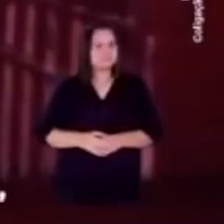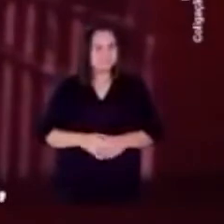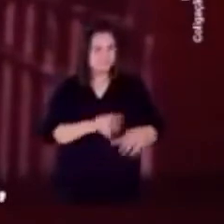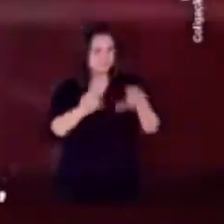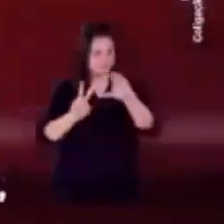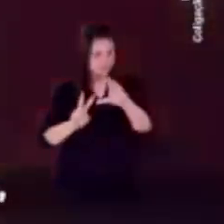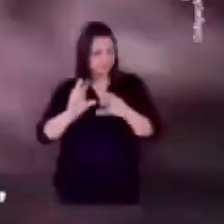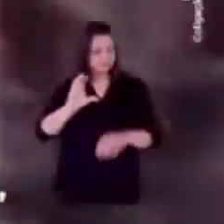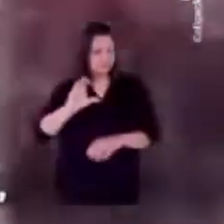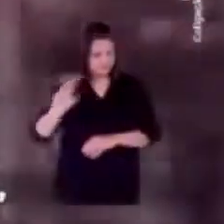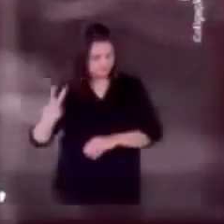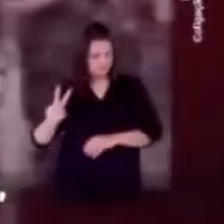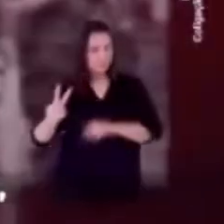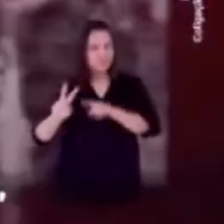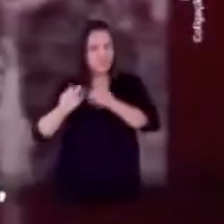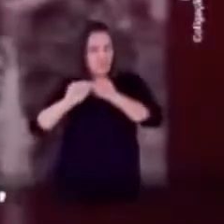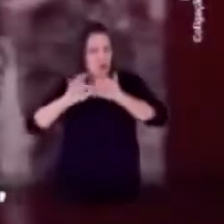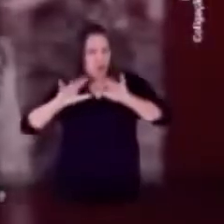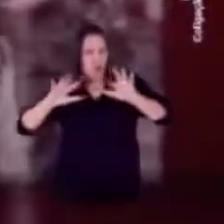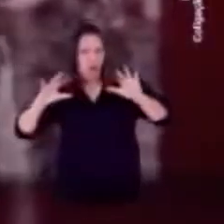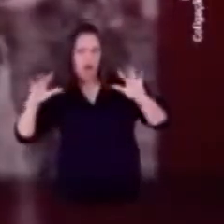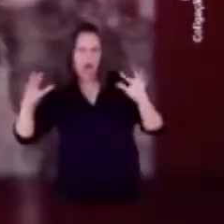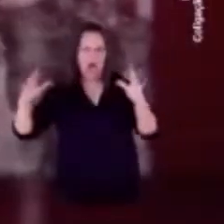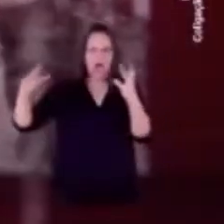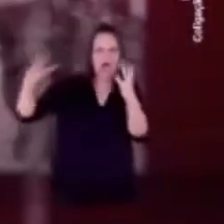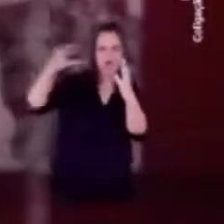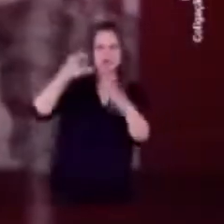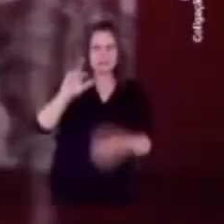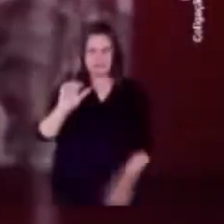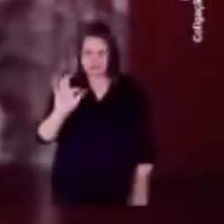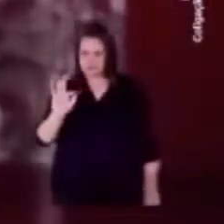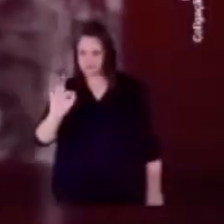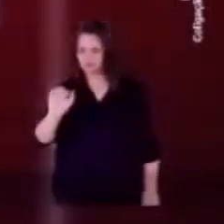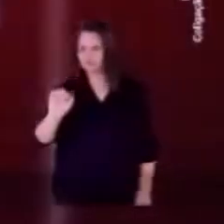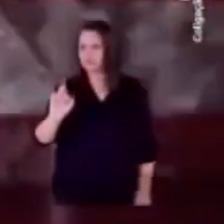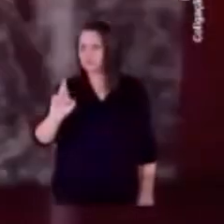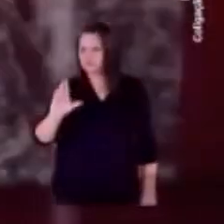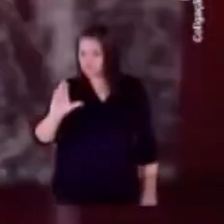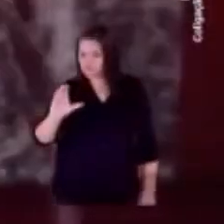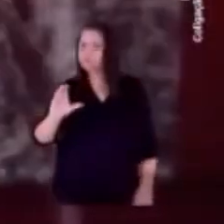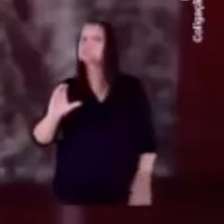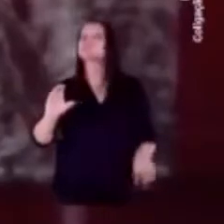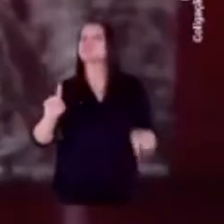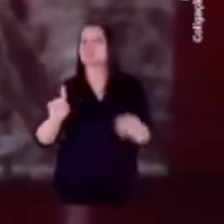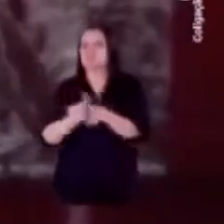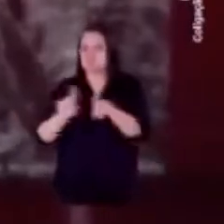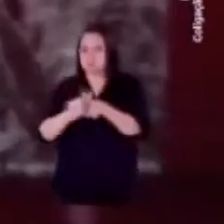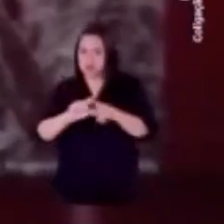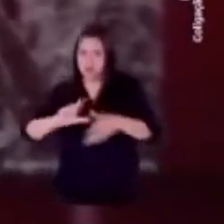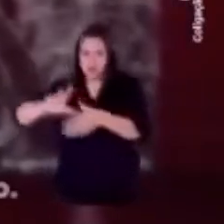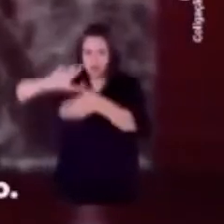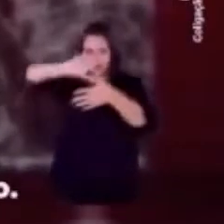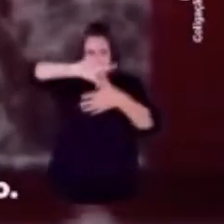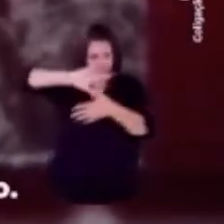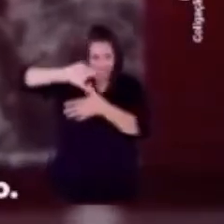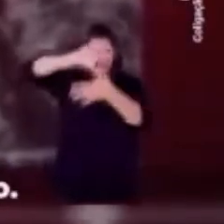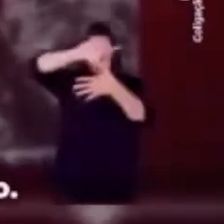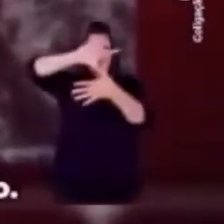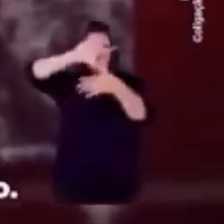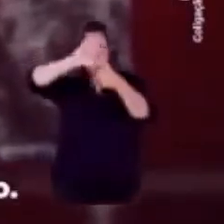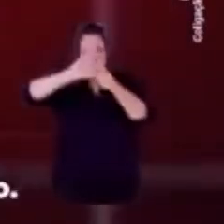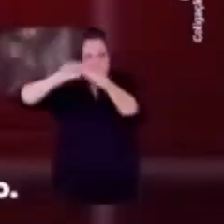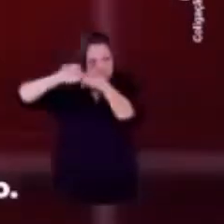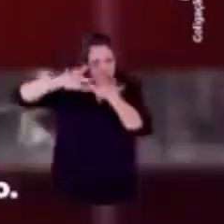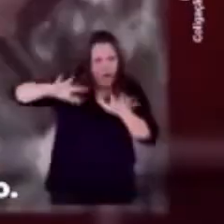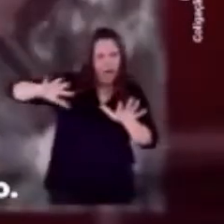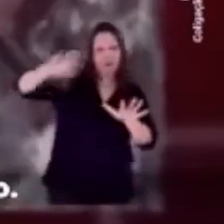O Comando Vermelho amplia seus domínios e as FARC, organização criminosa que aterroriza a América Latina, tem cada vez